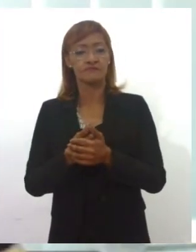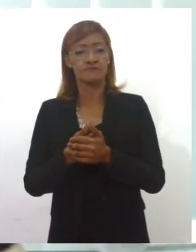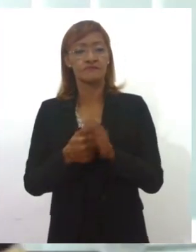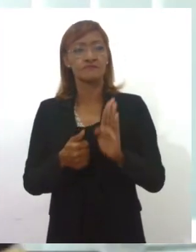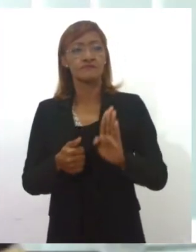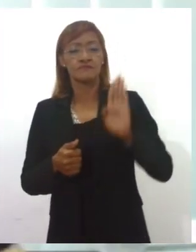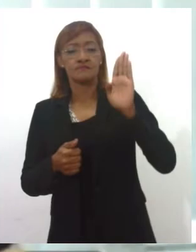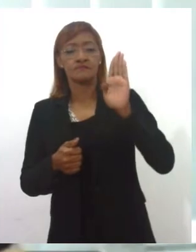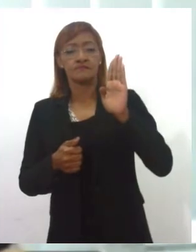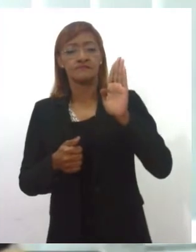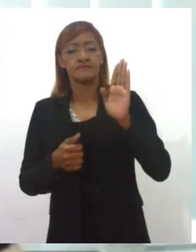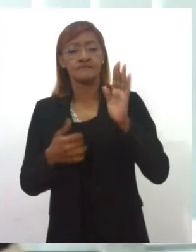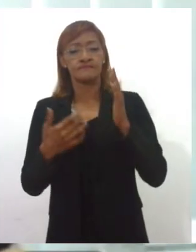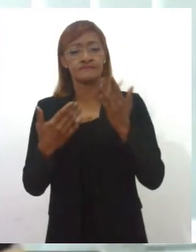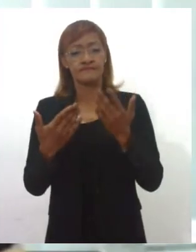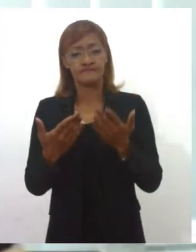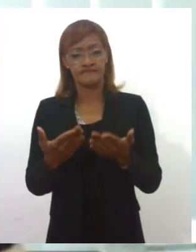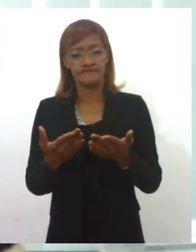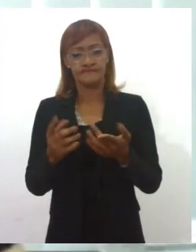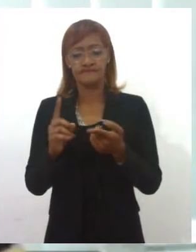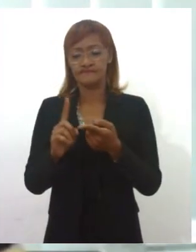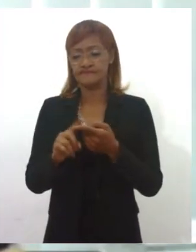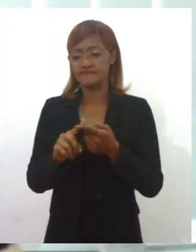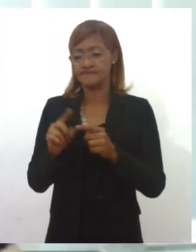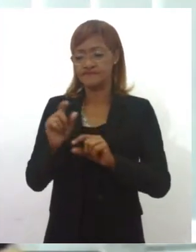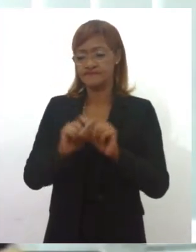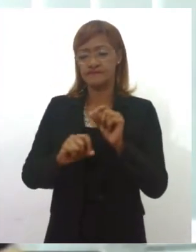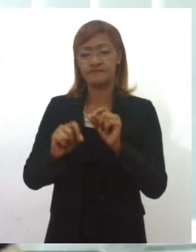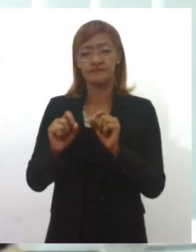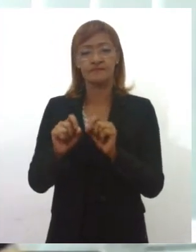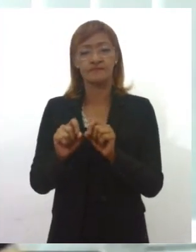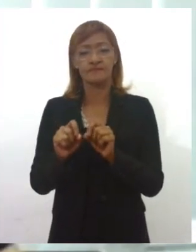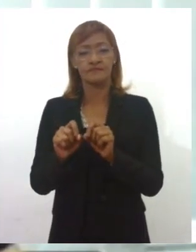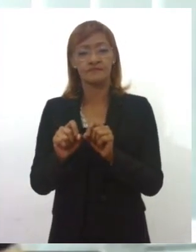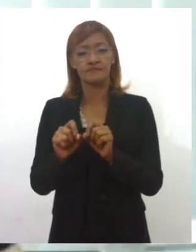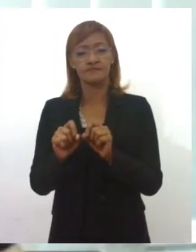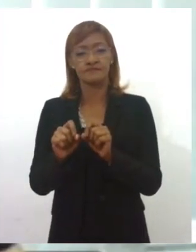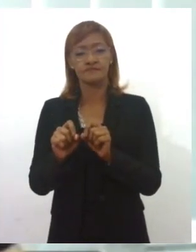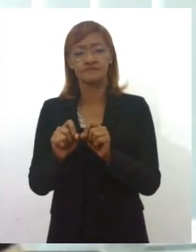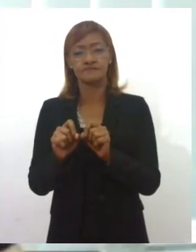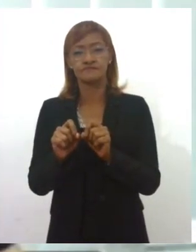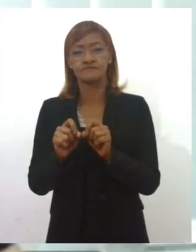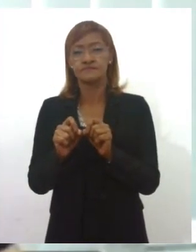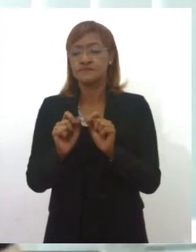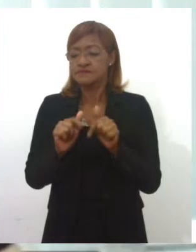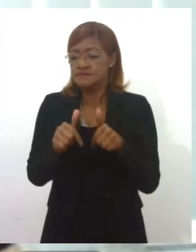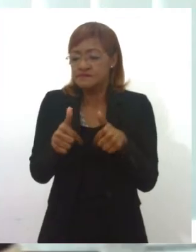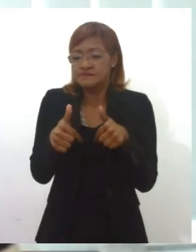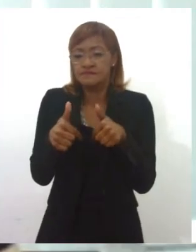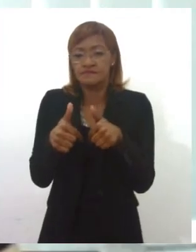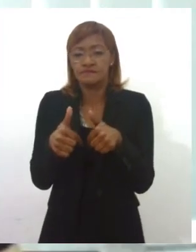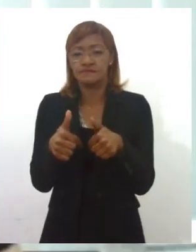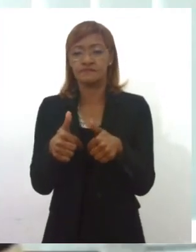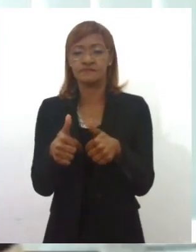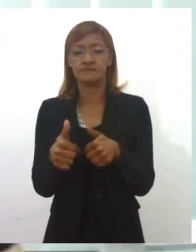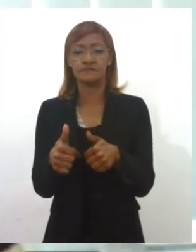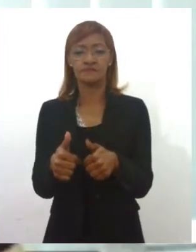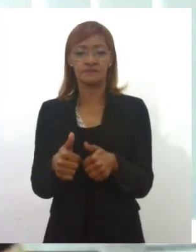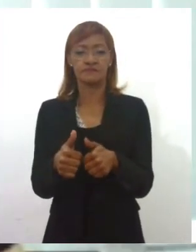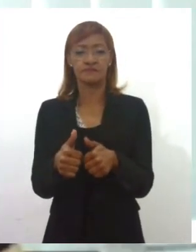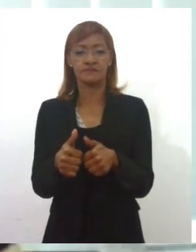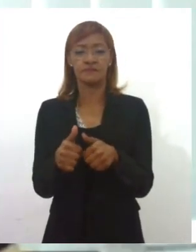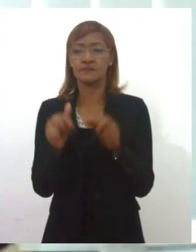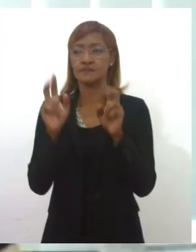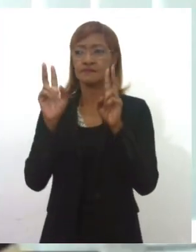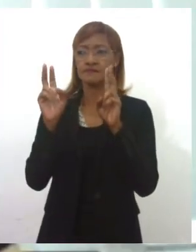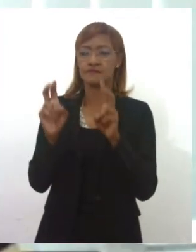candidatar né a disposto o nome para um cargo público Mas também de se envolver com a política em geral em assuntos